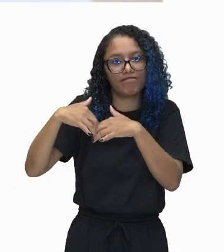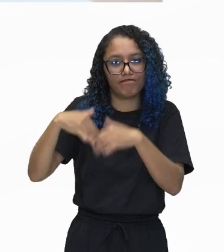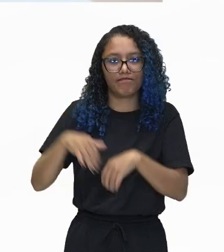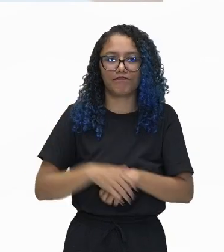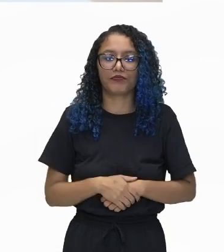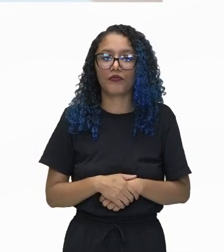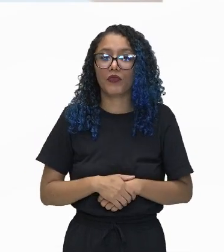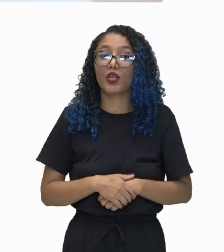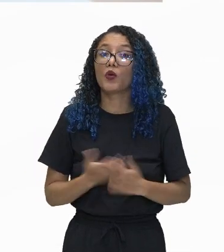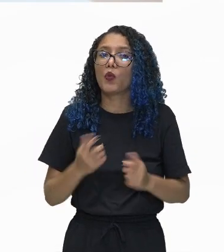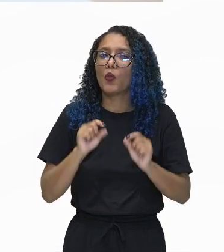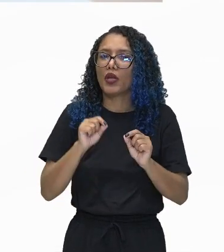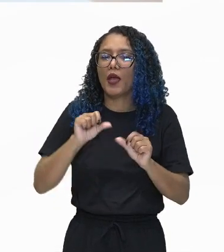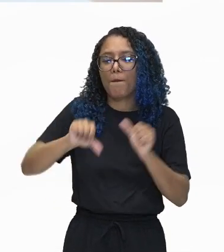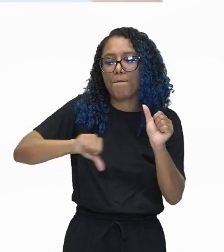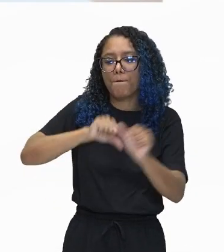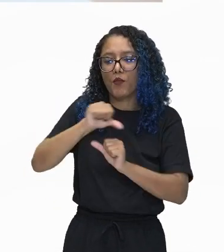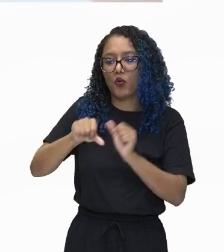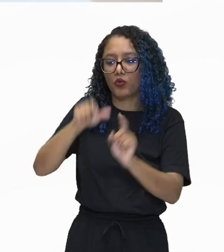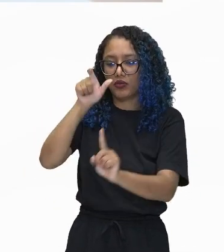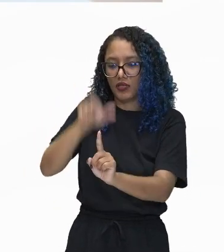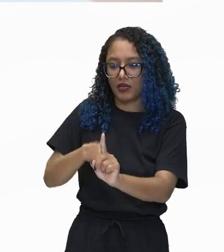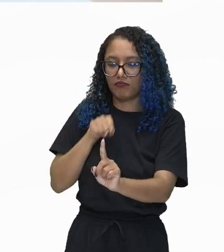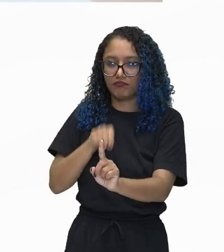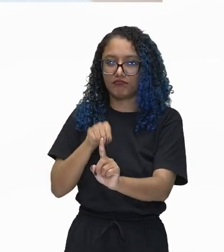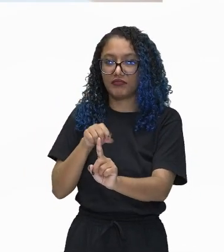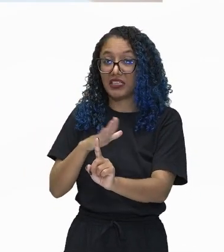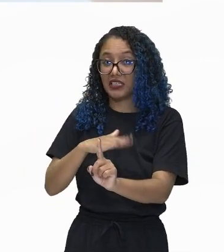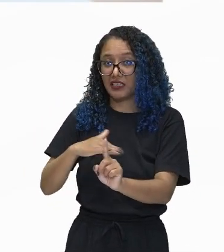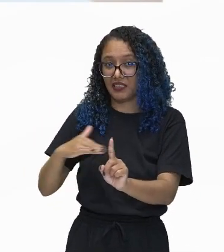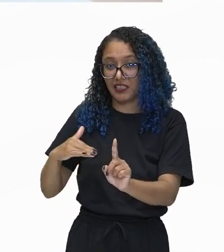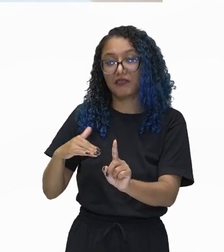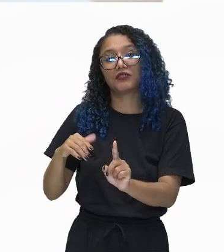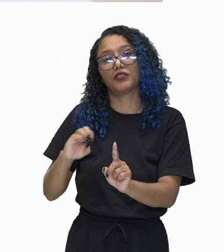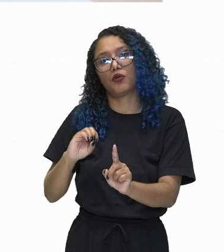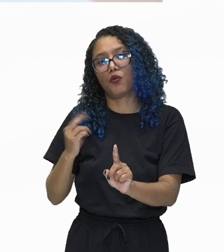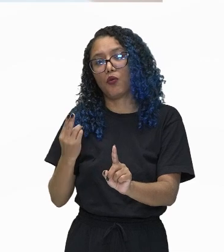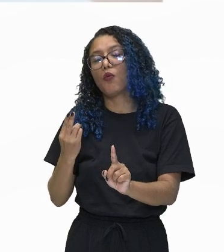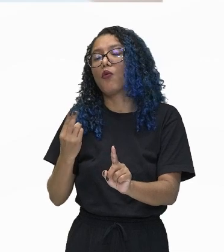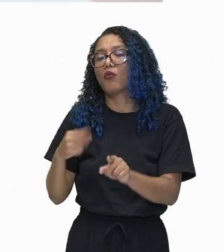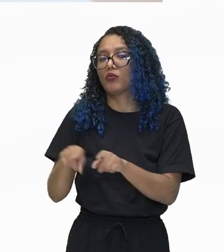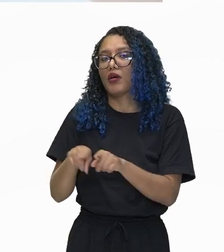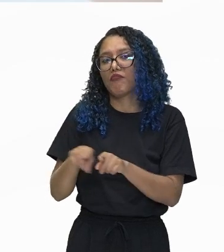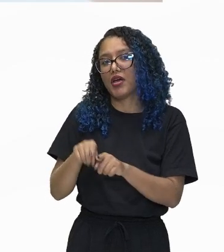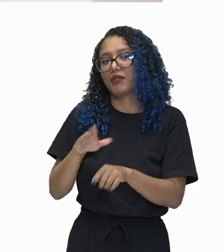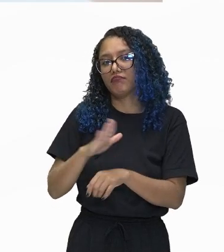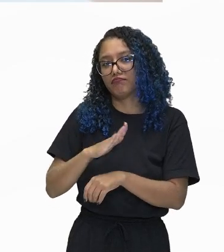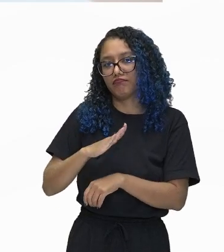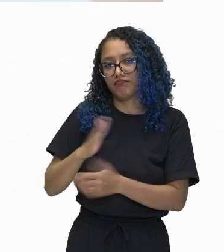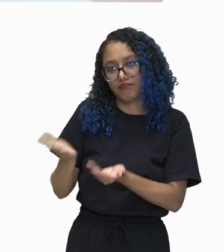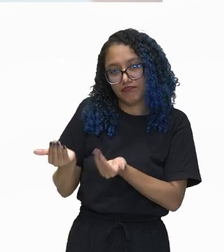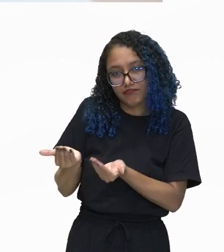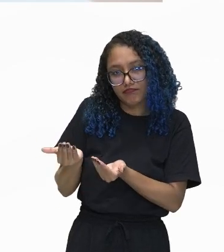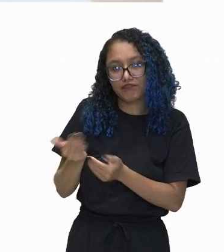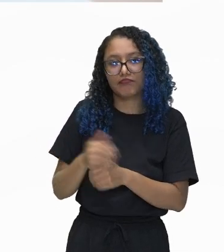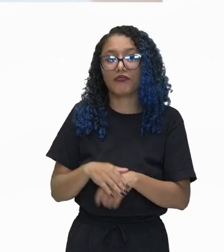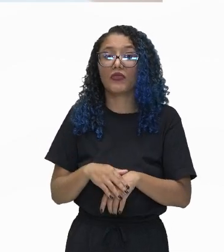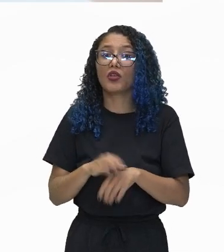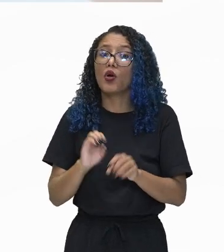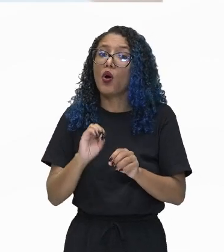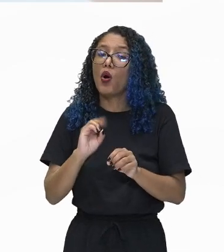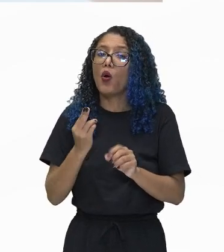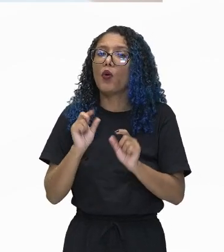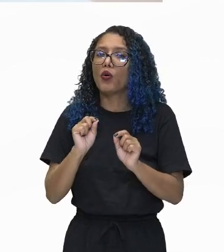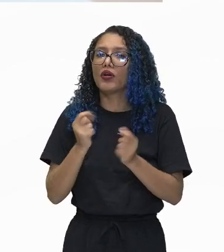cognitivos, alterando a sensibilidade da criança e do adolescente, ou a forma de